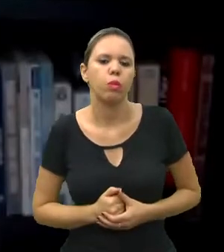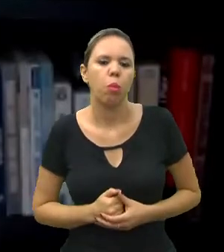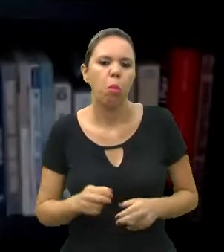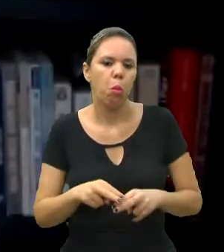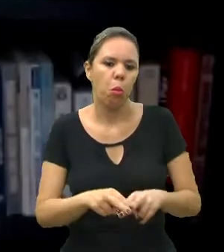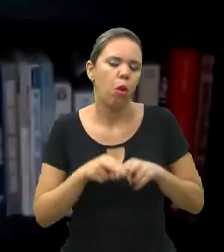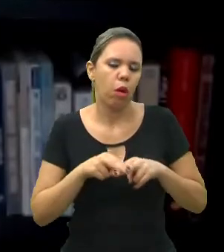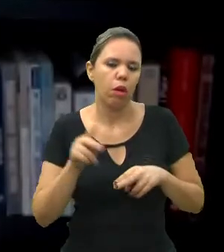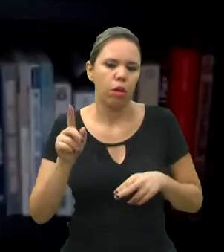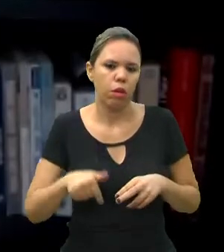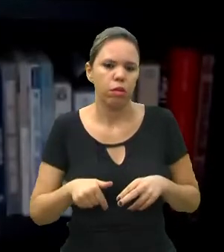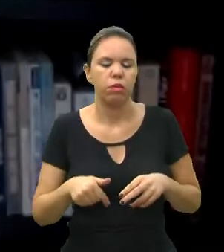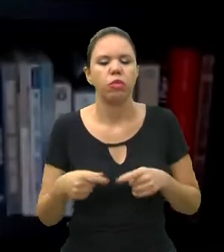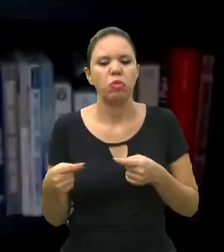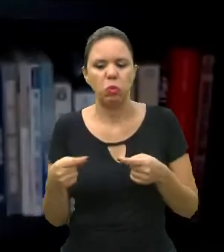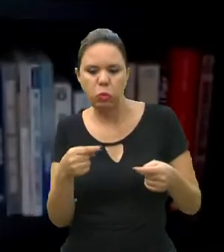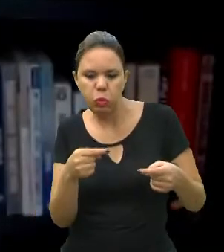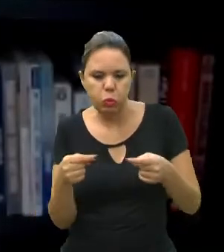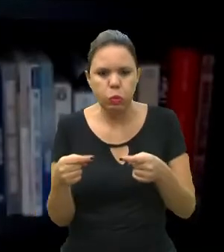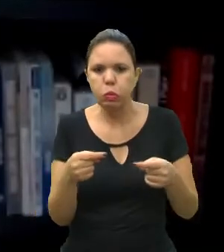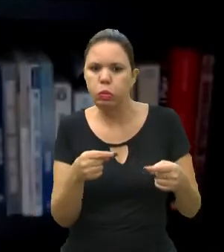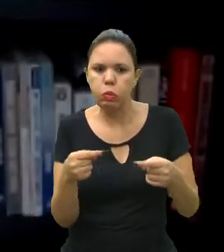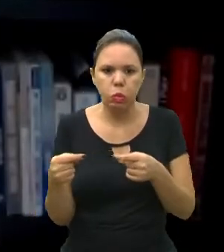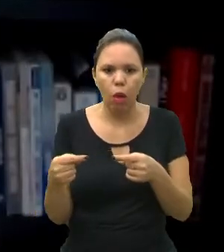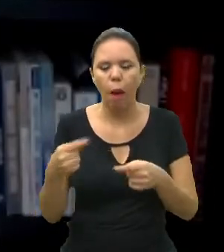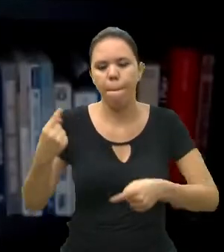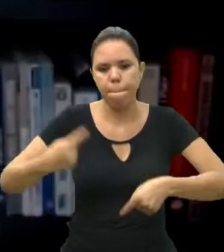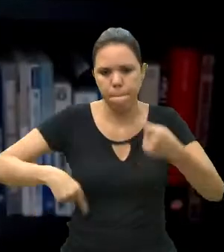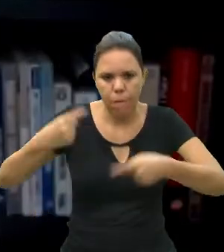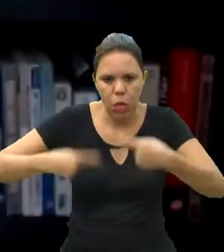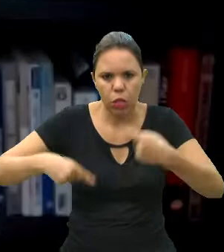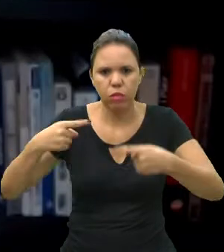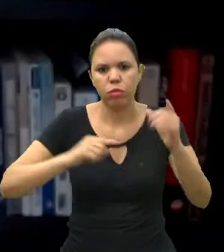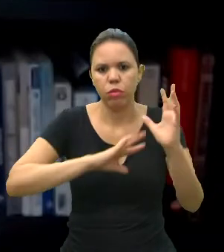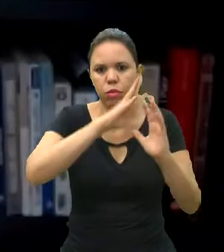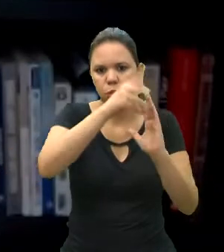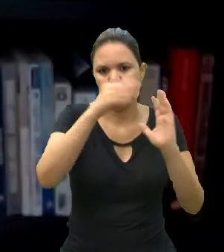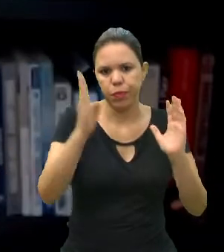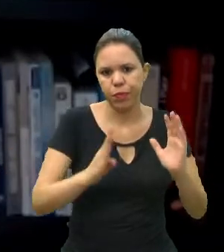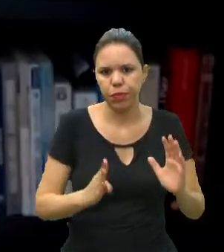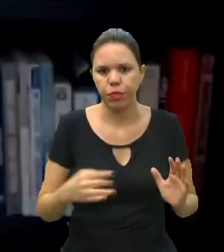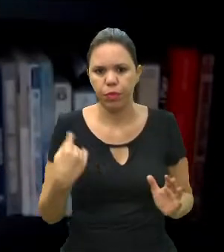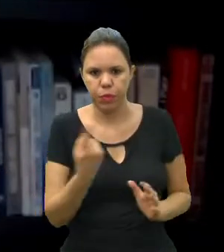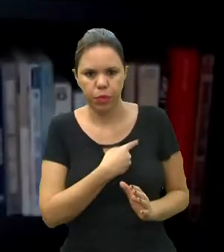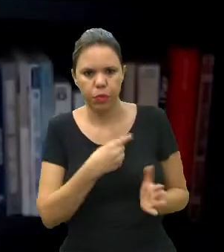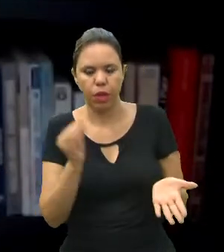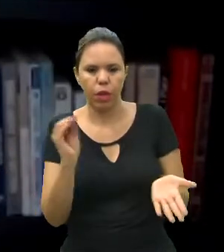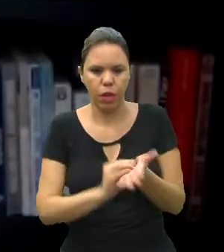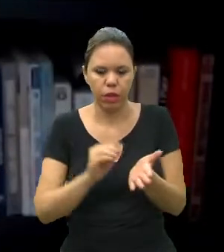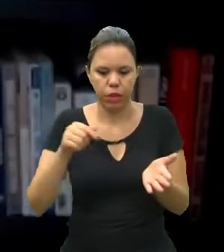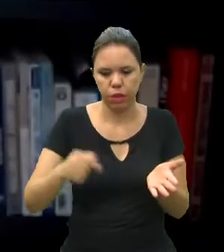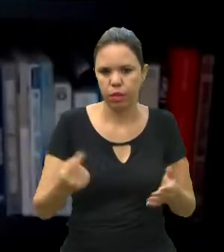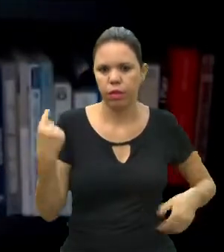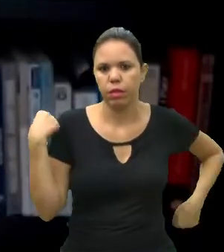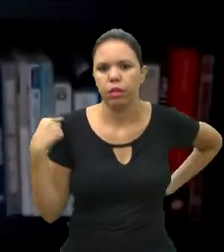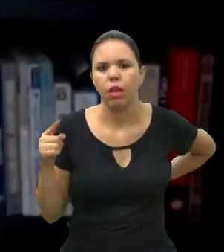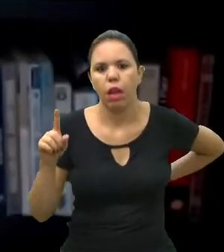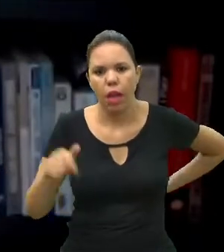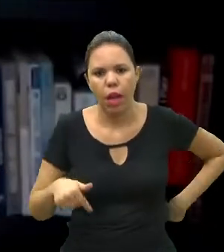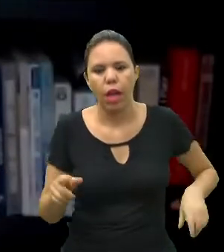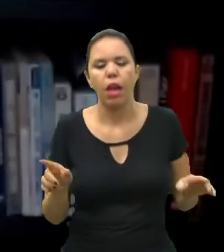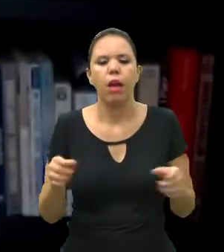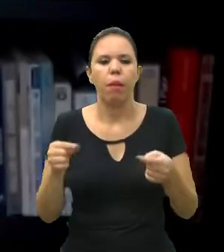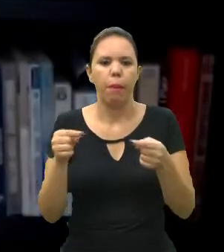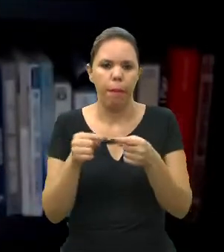Brasil, por conta aí dessa disparidade da política ambiental brasileira. Então, a nossa agenda aqui era uma agenda